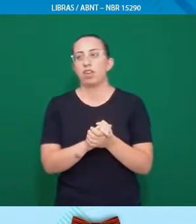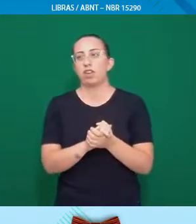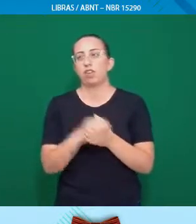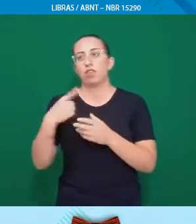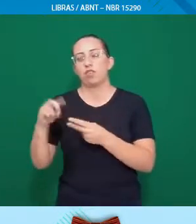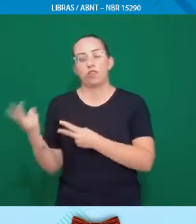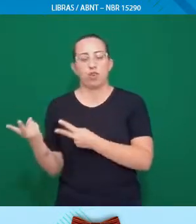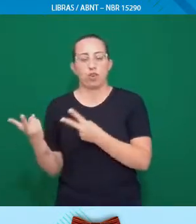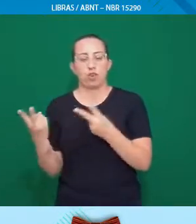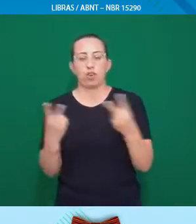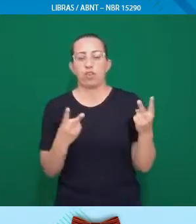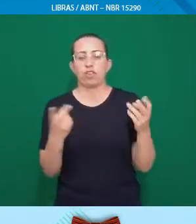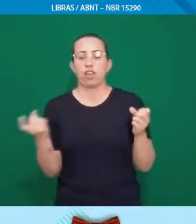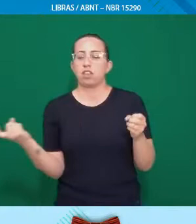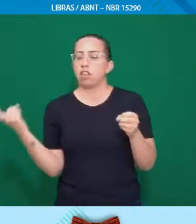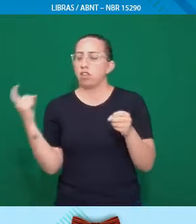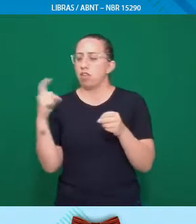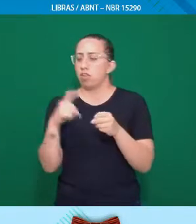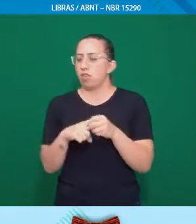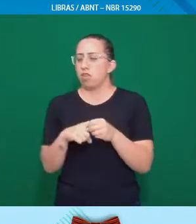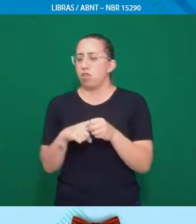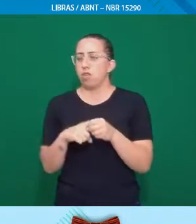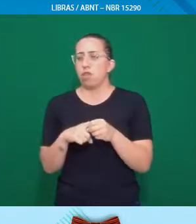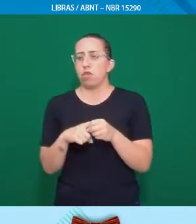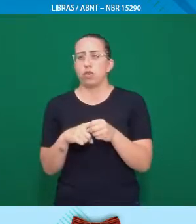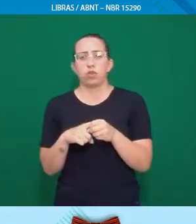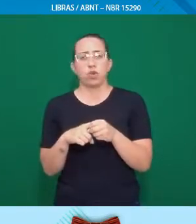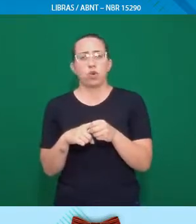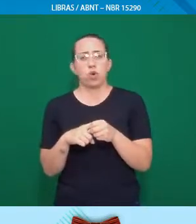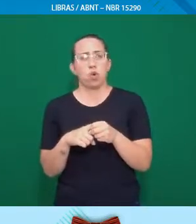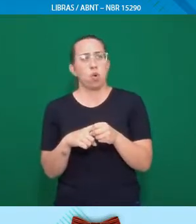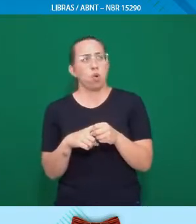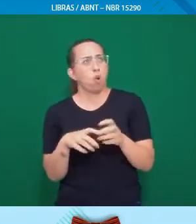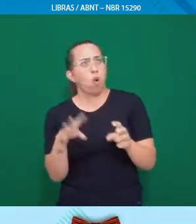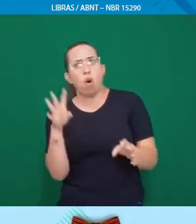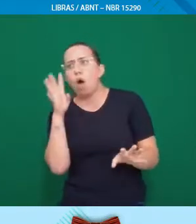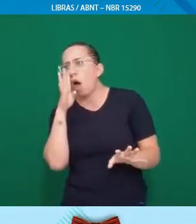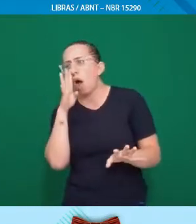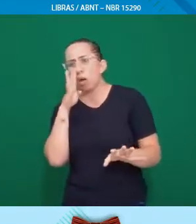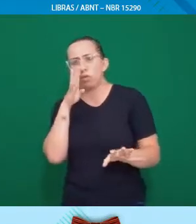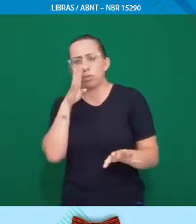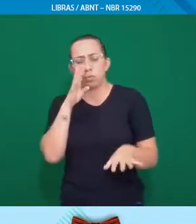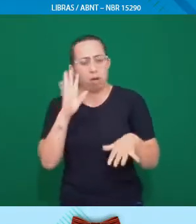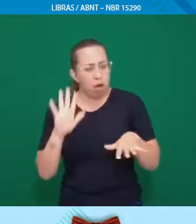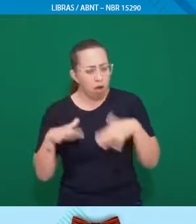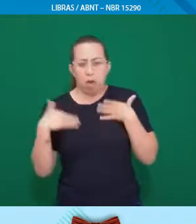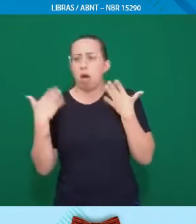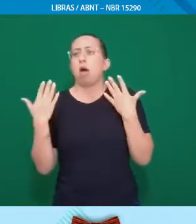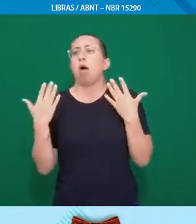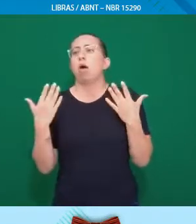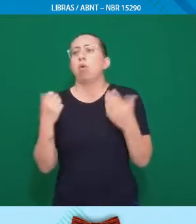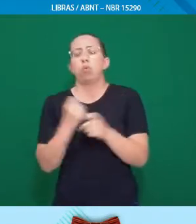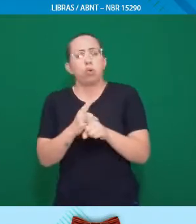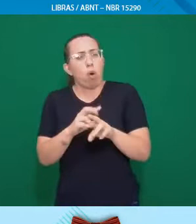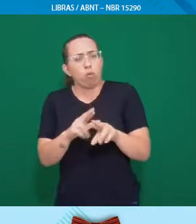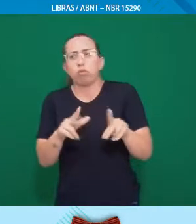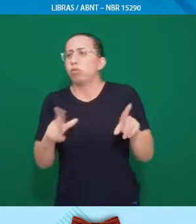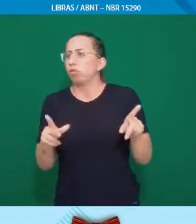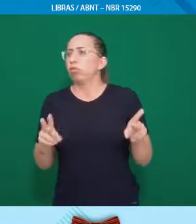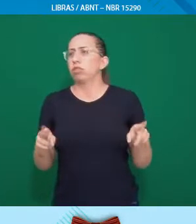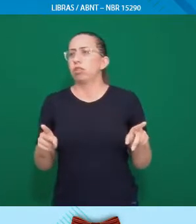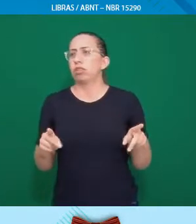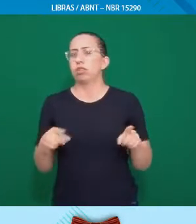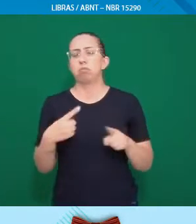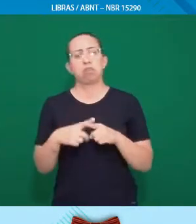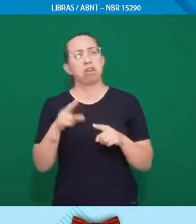é que ele foi convidado para participar ele voltou muito assim impressionado com esse esse evento